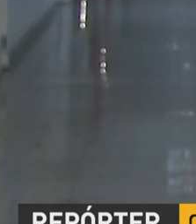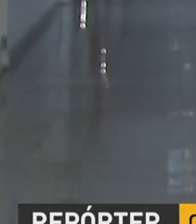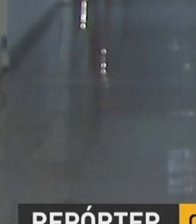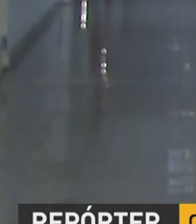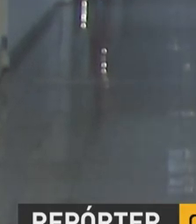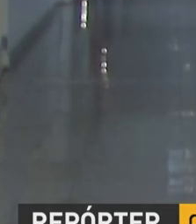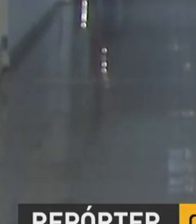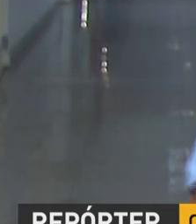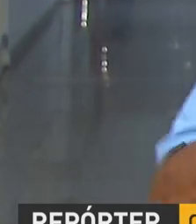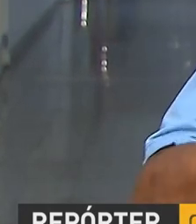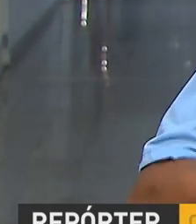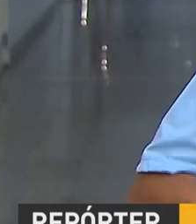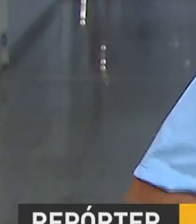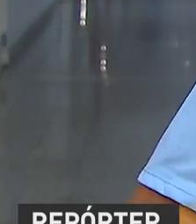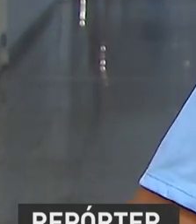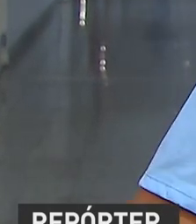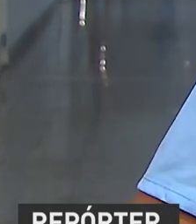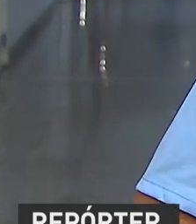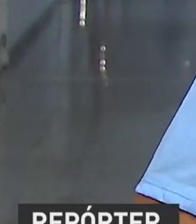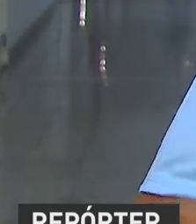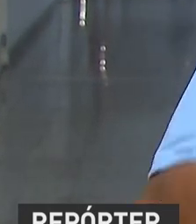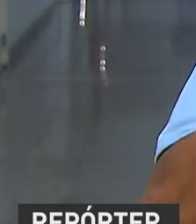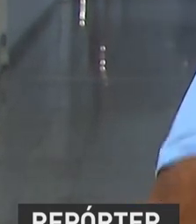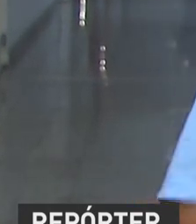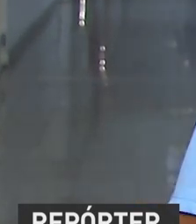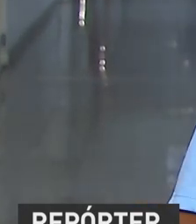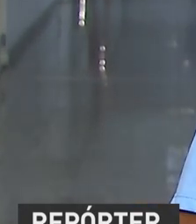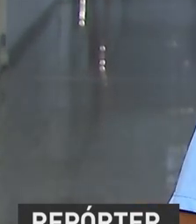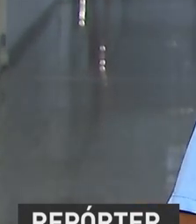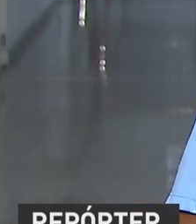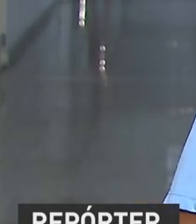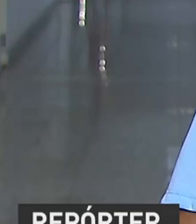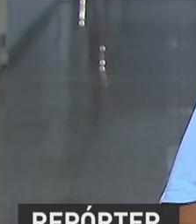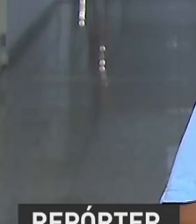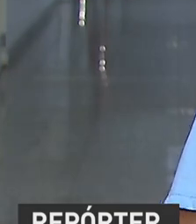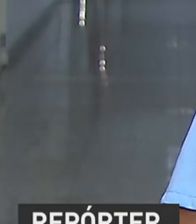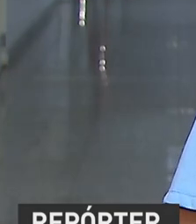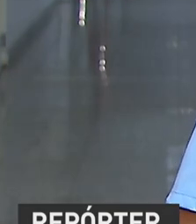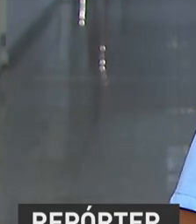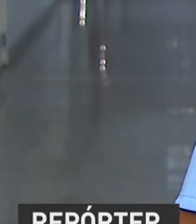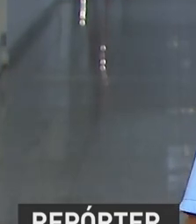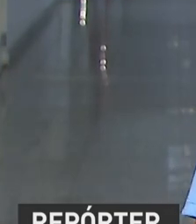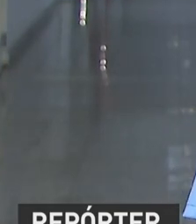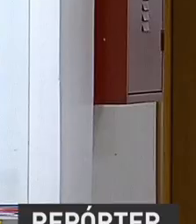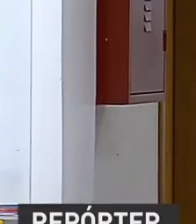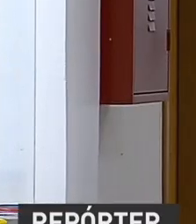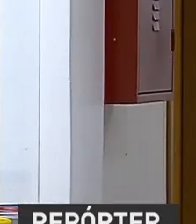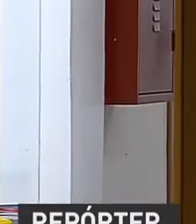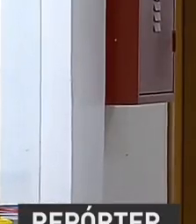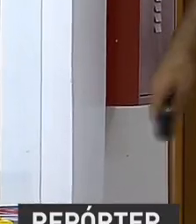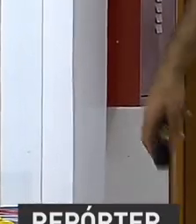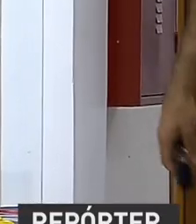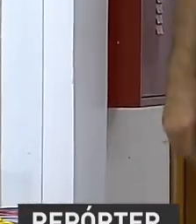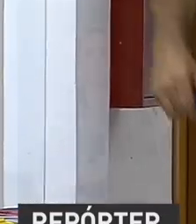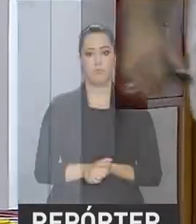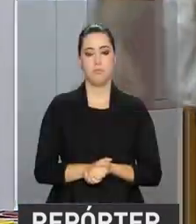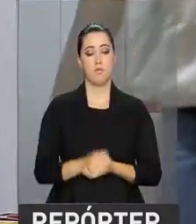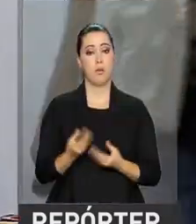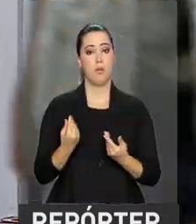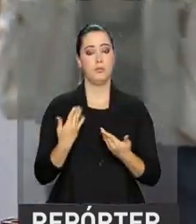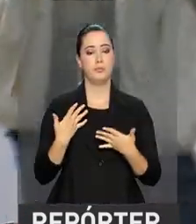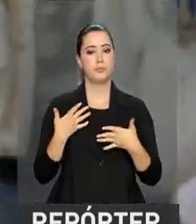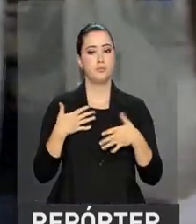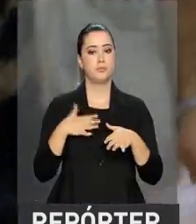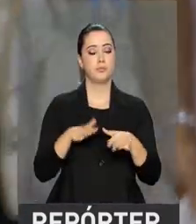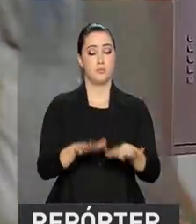muito de ter um bom trabalho, né? Principalmente para pessoas com deficiência, um trabalho digno para eles. Para garantir a inserção